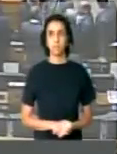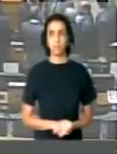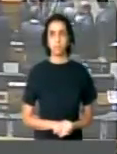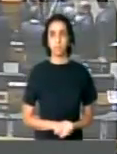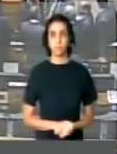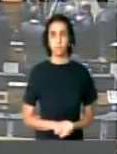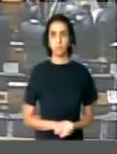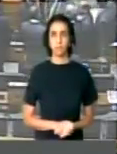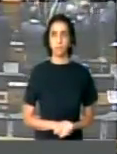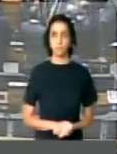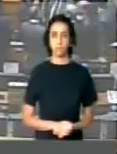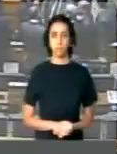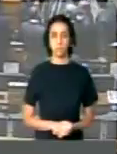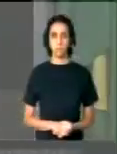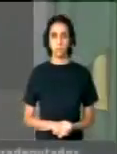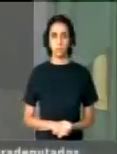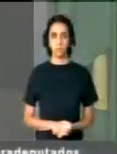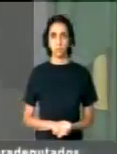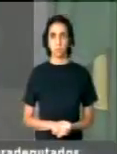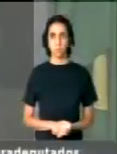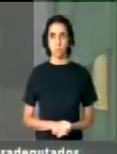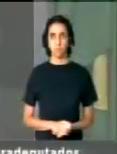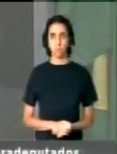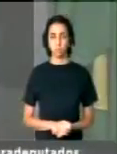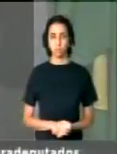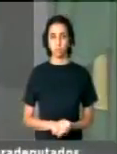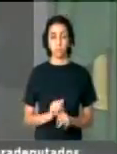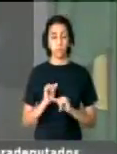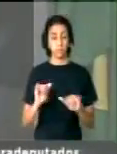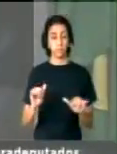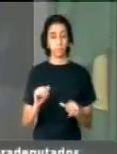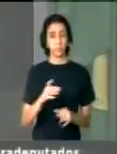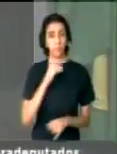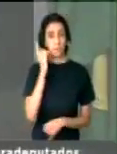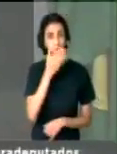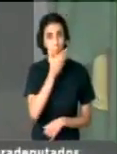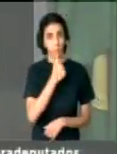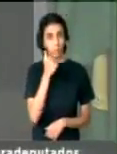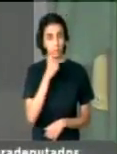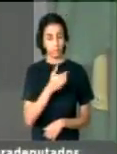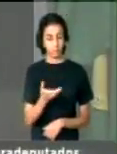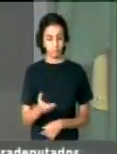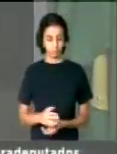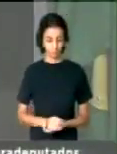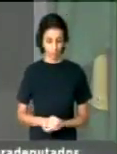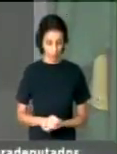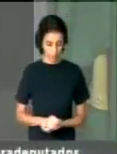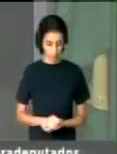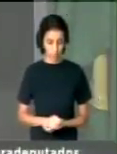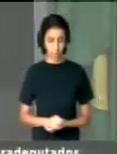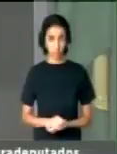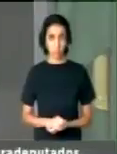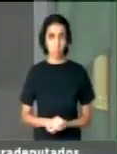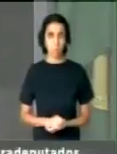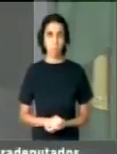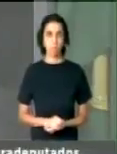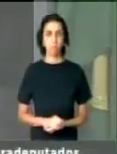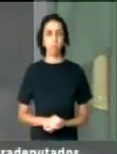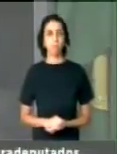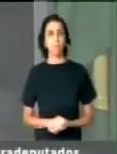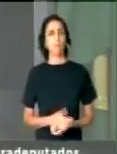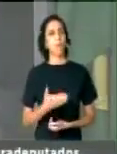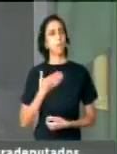Senhor presidente, senhoras e senhores deputados, de repente no plenário, numa